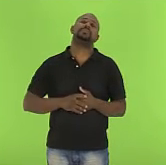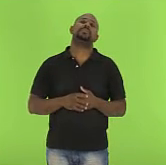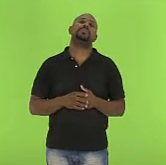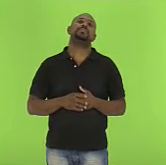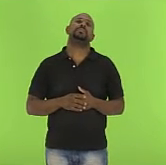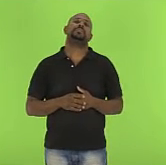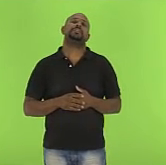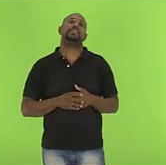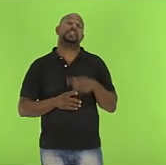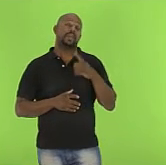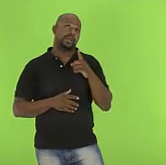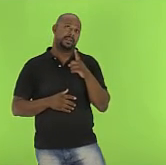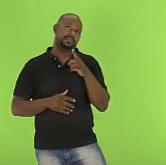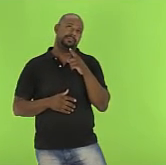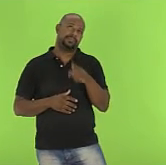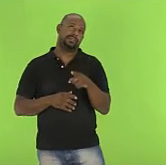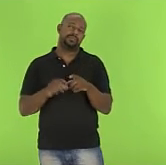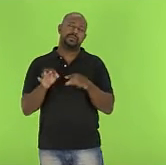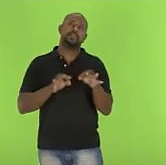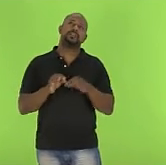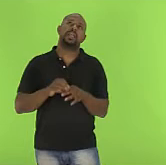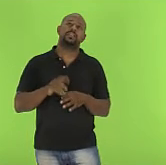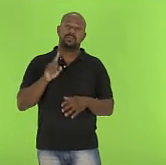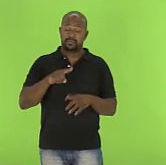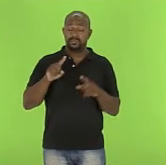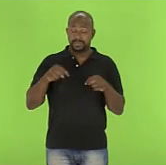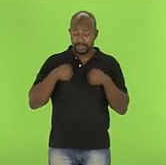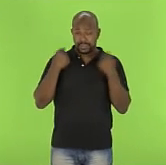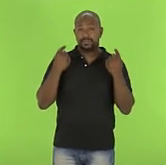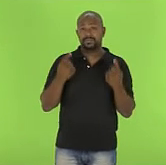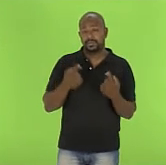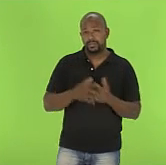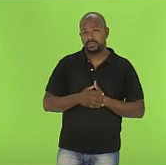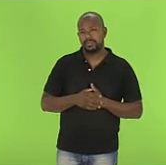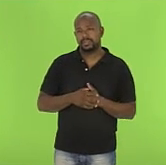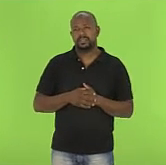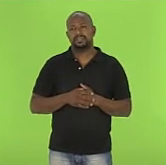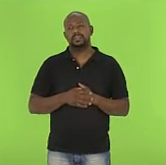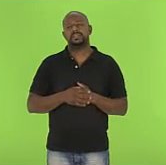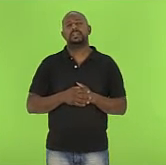coisa para vocês. Esse projeto foi um desafio.